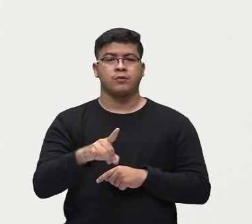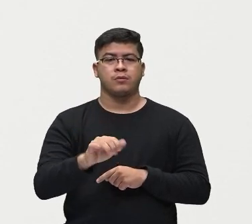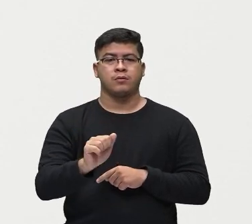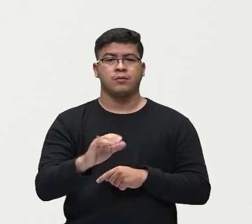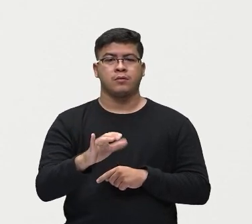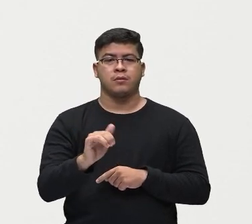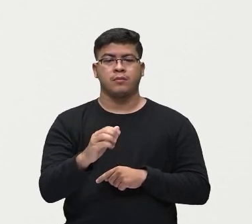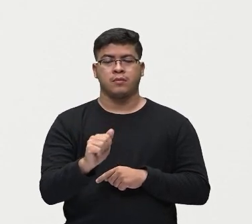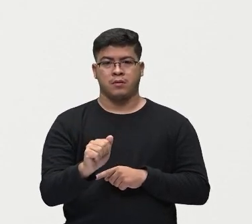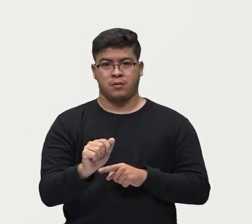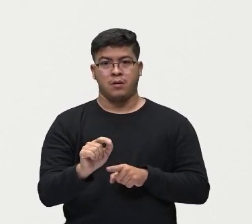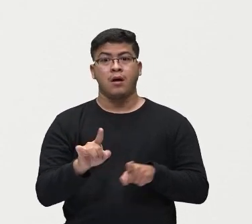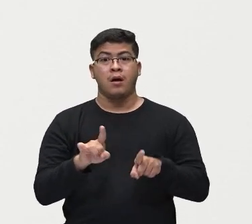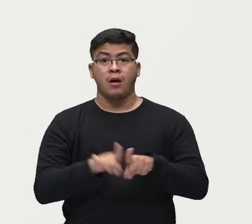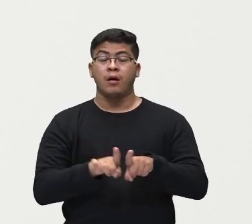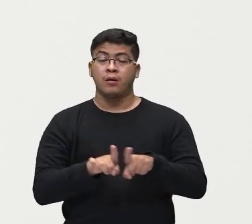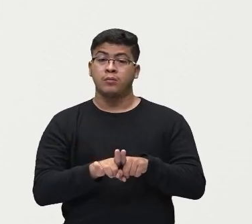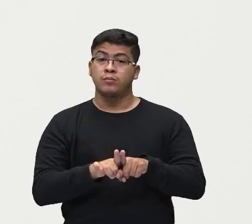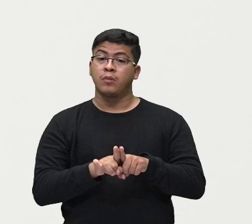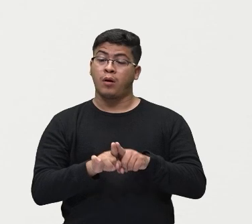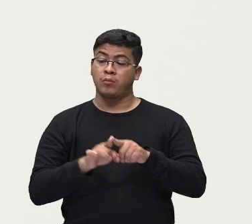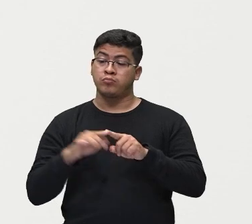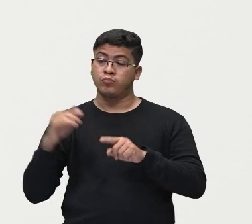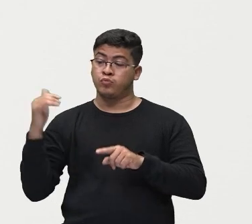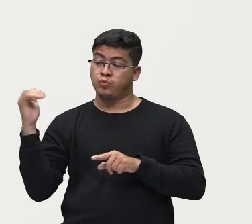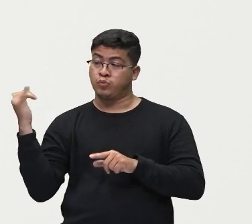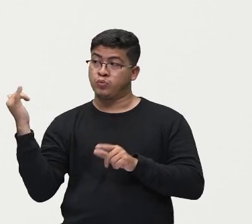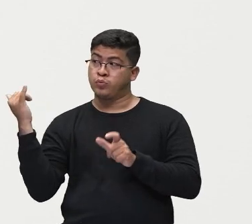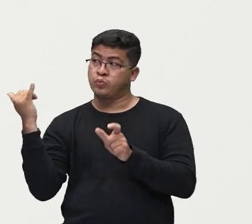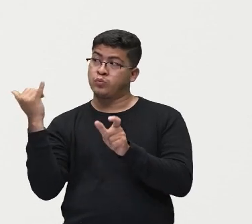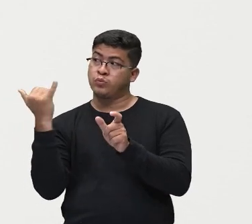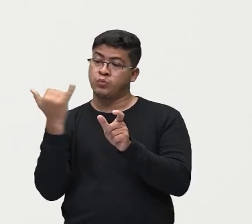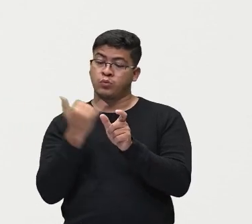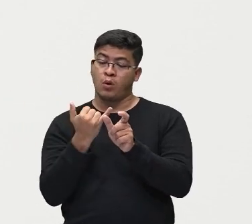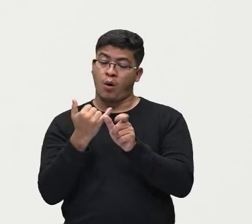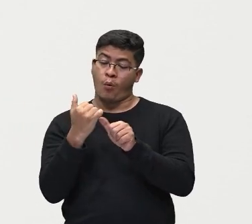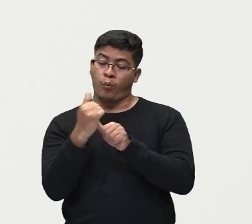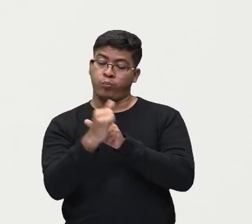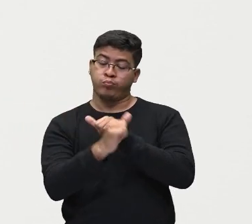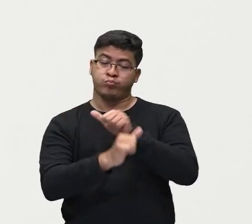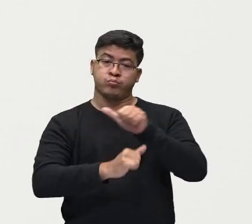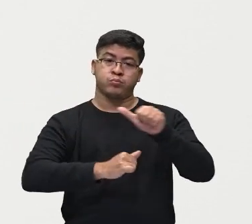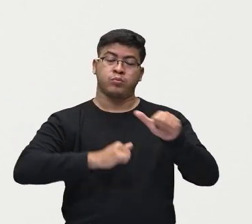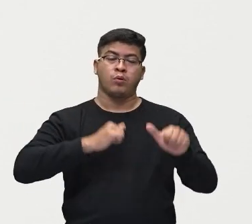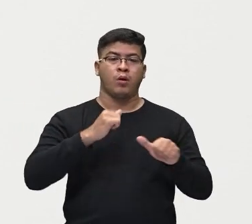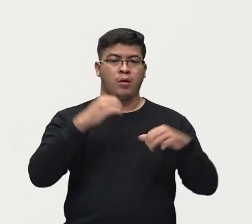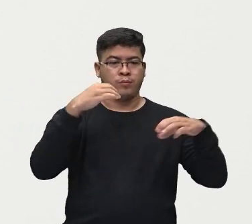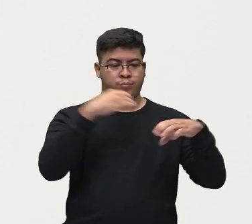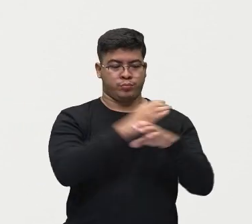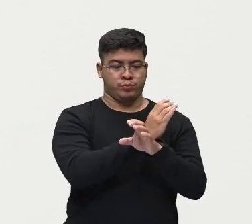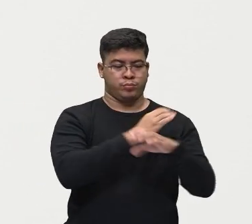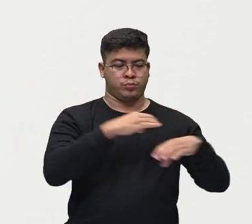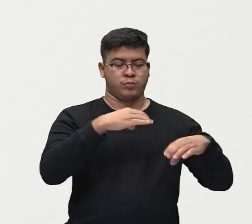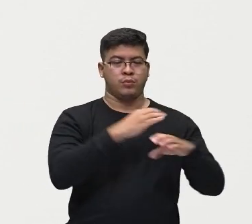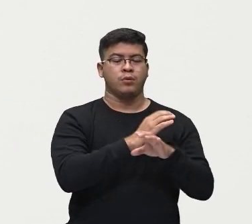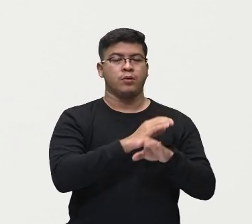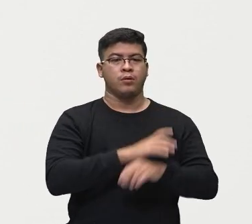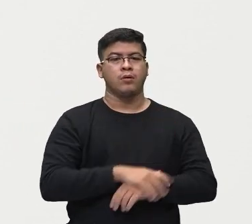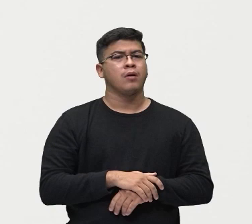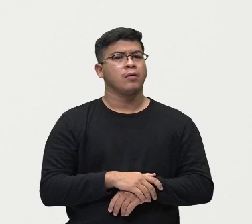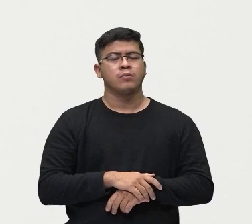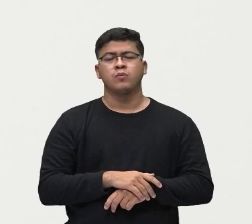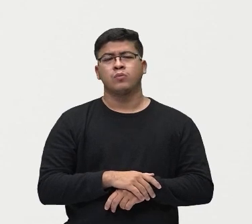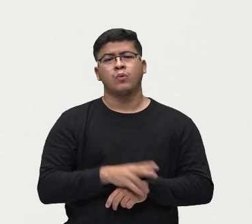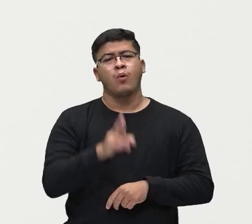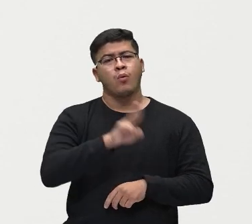elétricas transformadas em energias térmicas, utilizando os mesmos